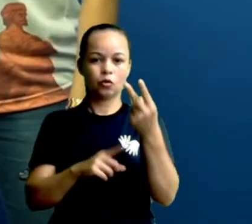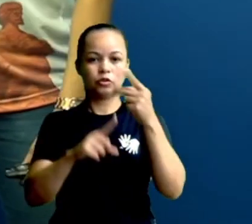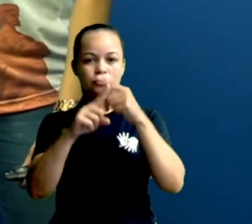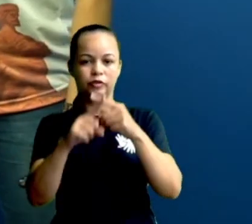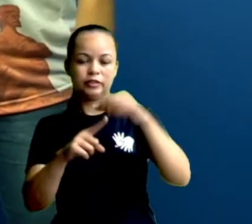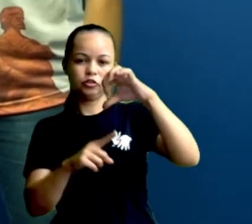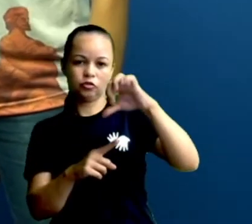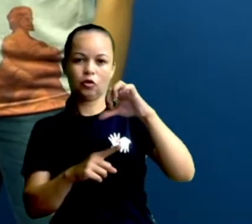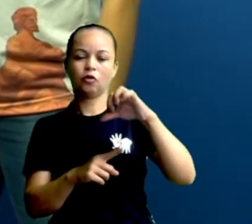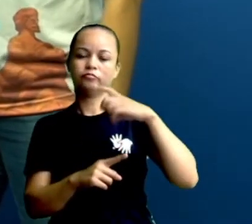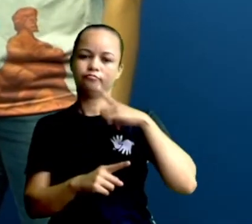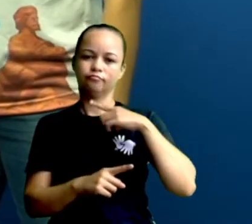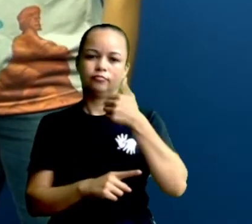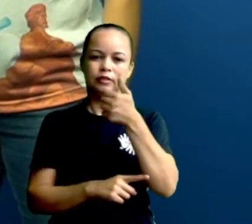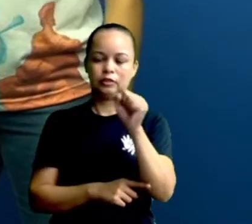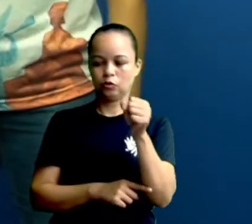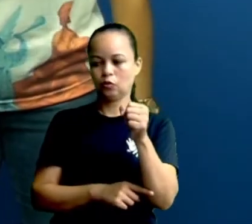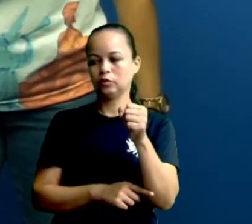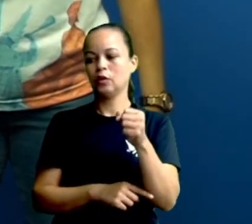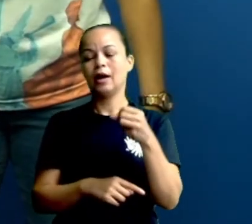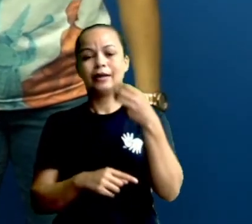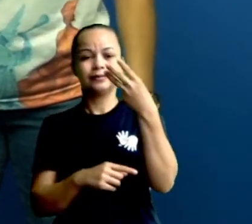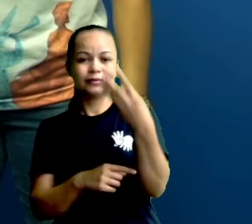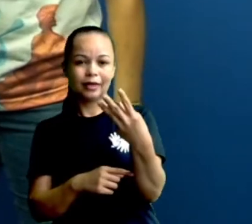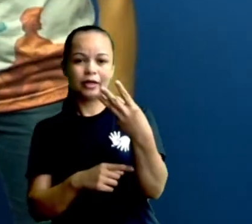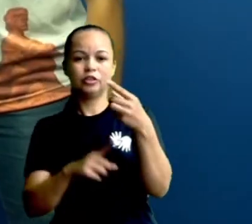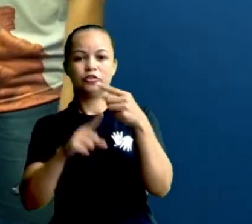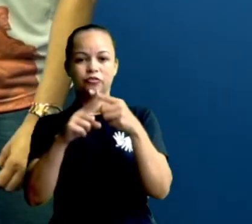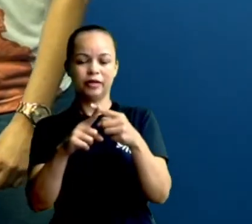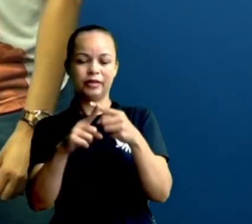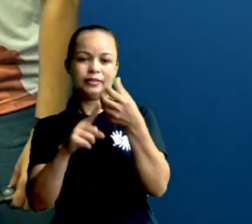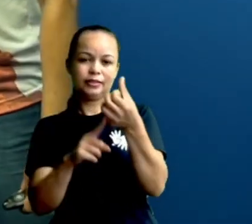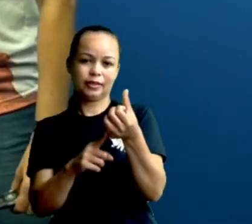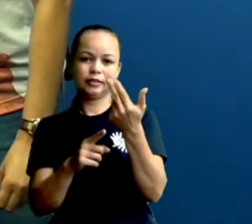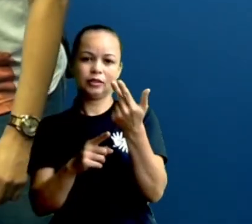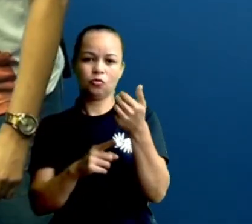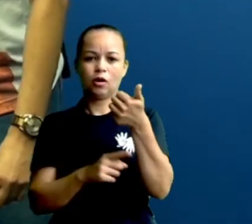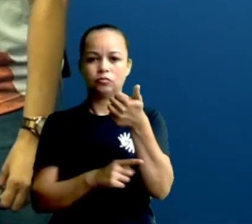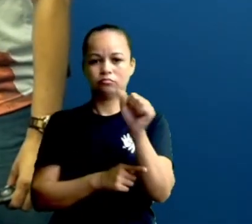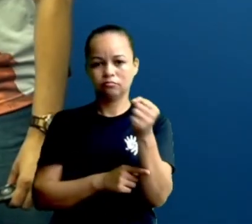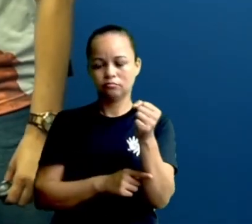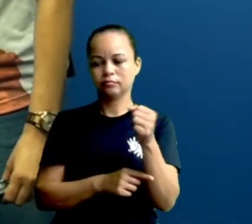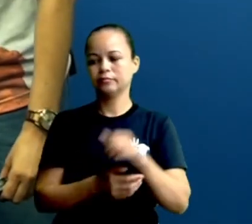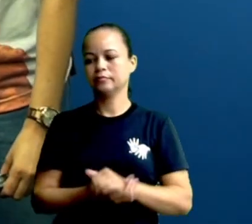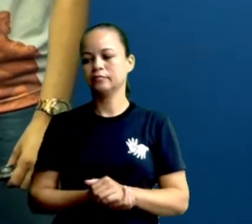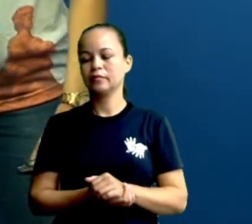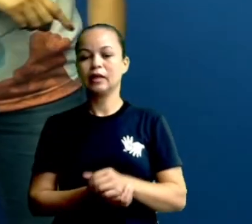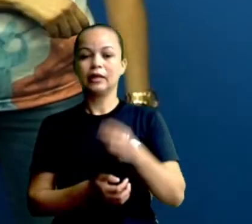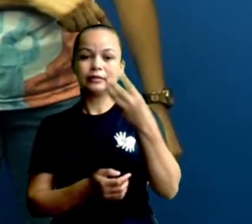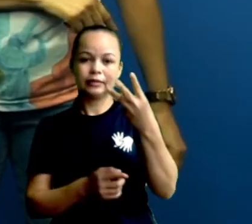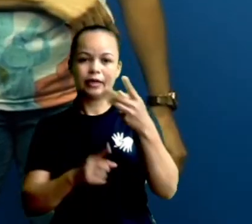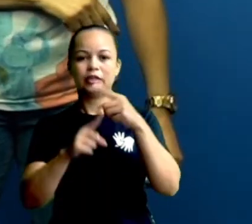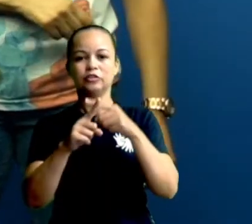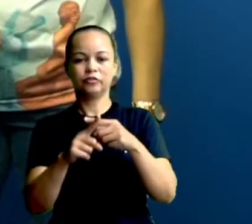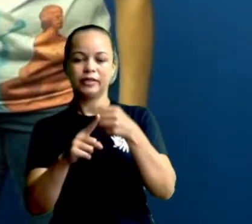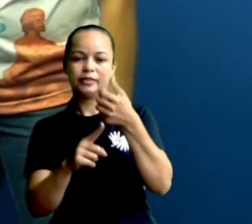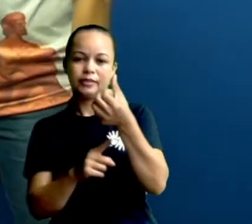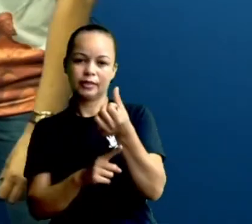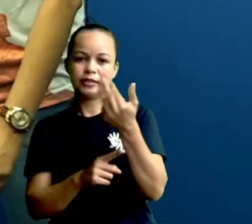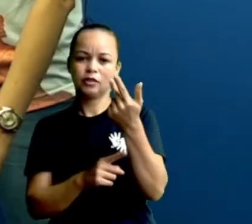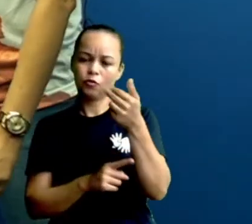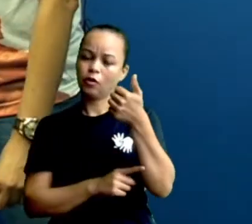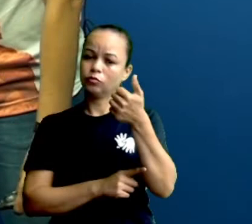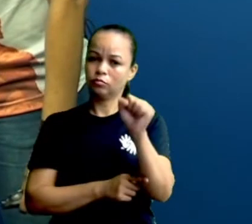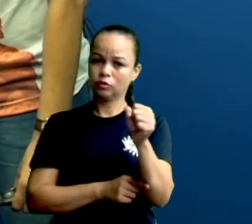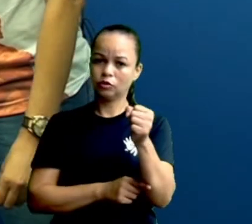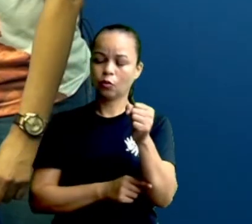18. 3 vezes 6, também vou ter 18. Né? 3 vezes 6, também vou ter 18.